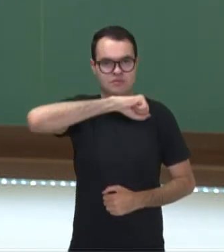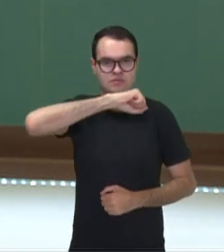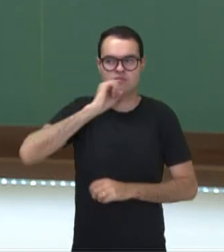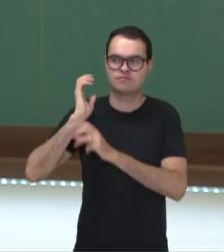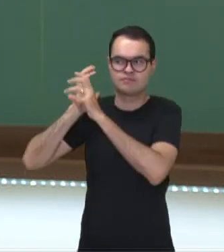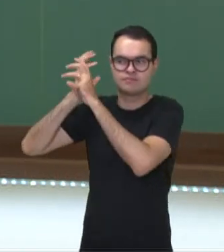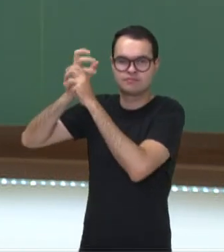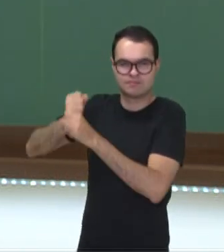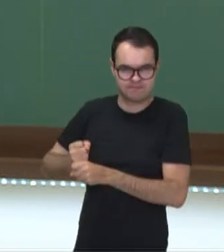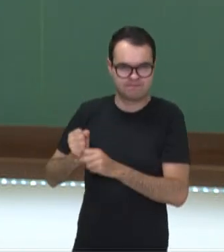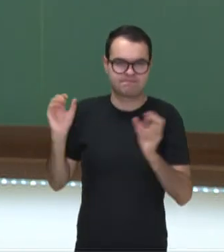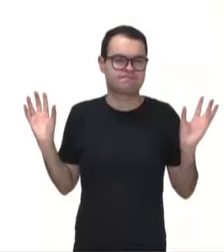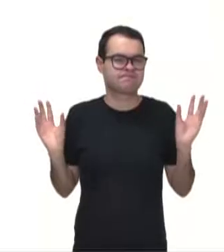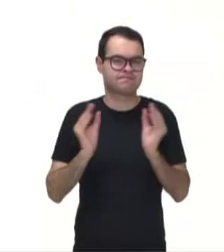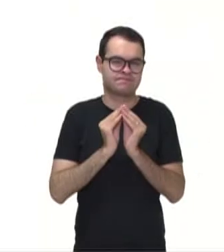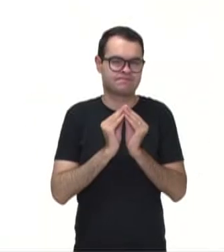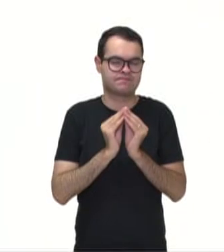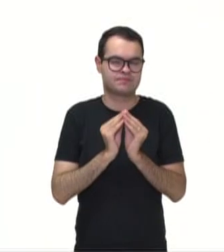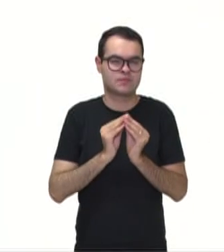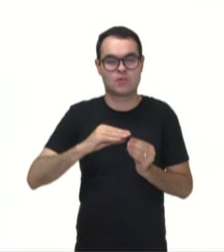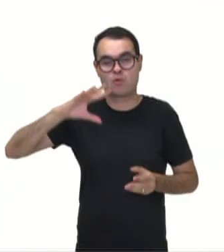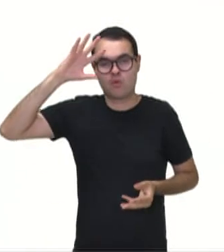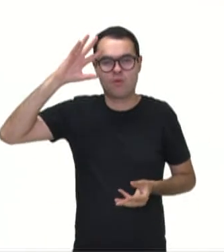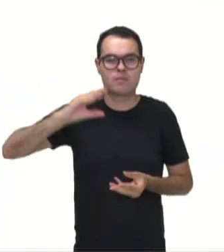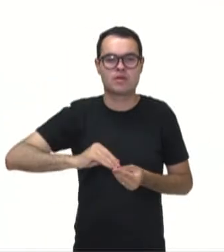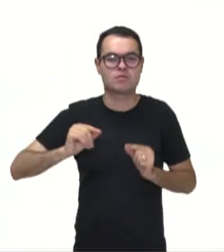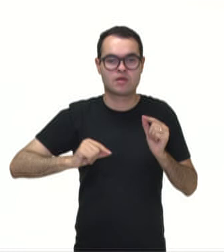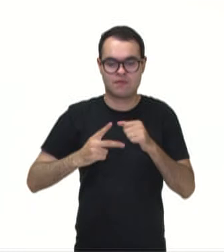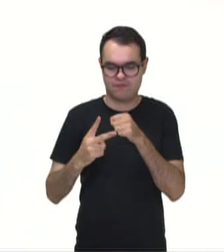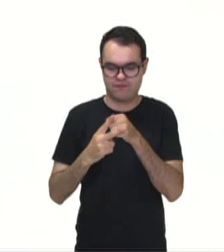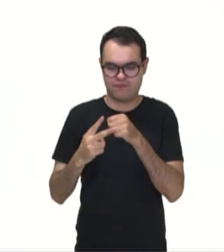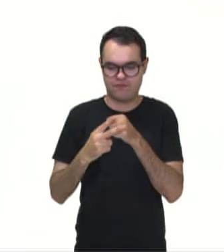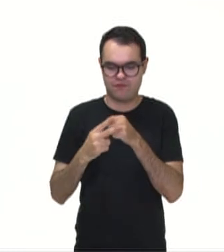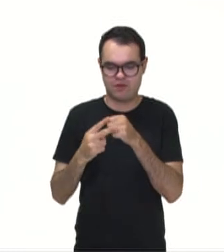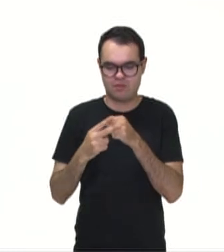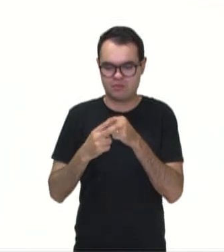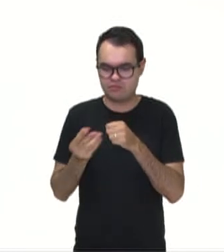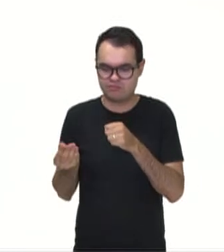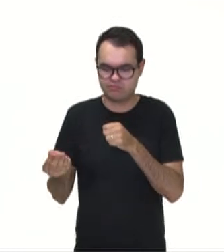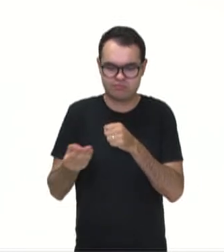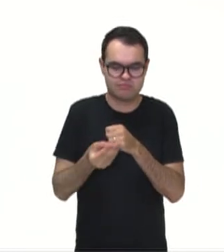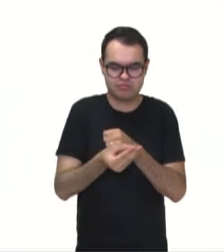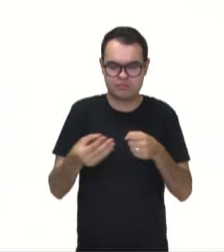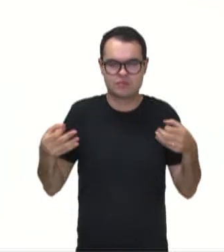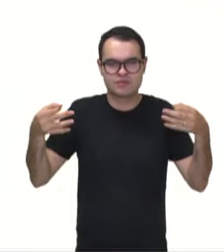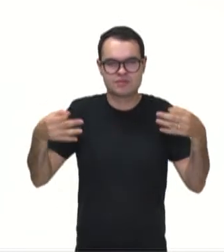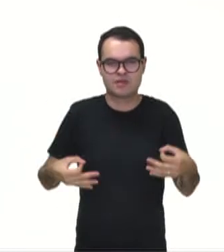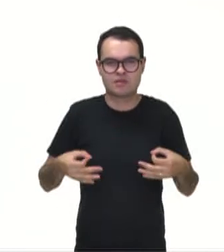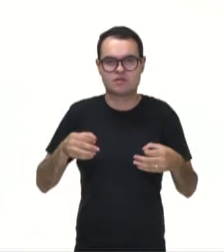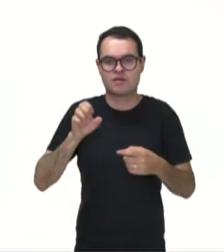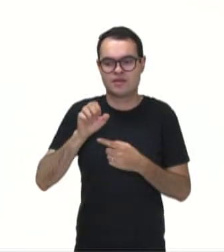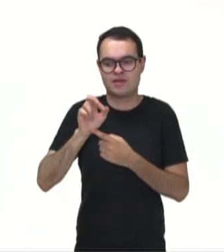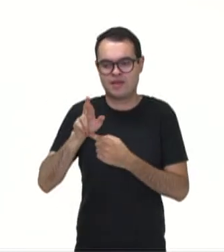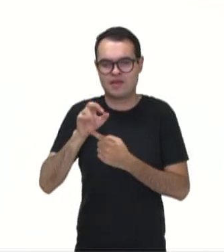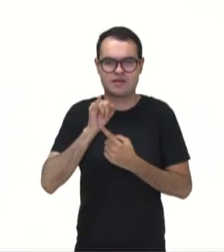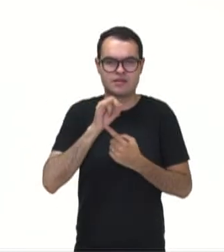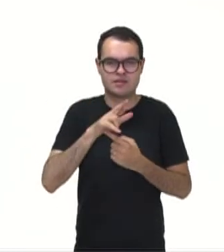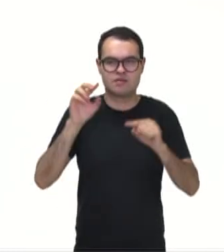nós aprendemos? Compreendemos o emprego dos verbos em as conjugações er e